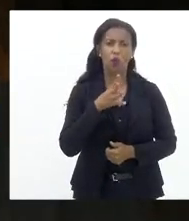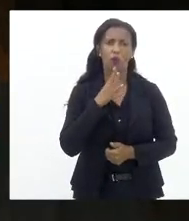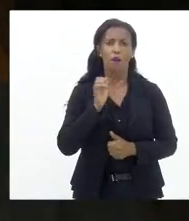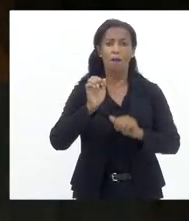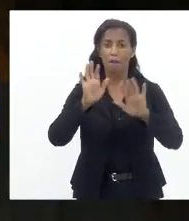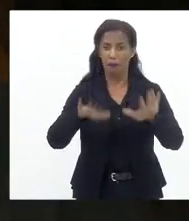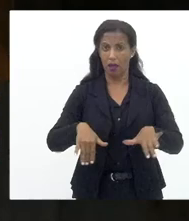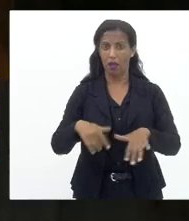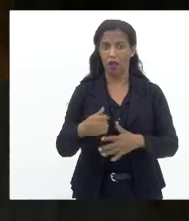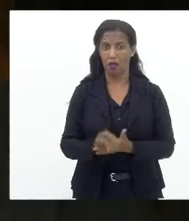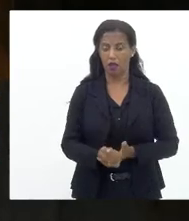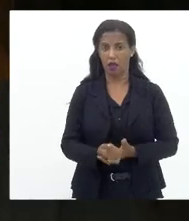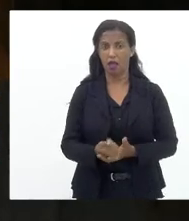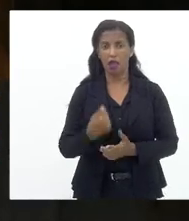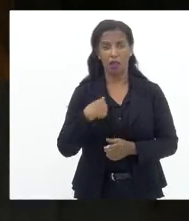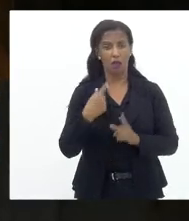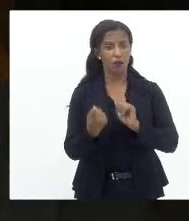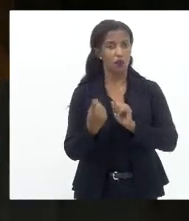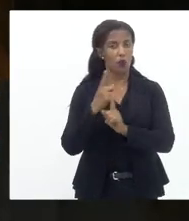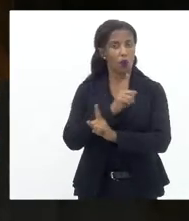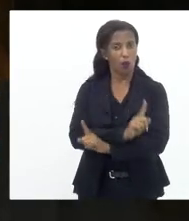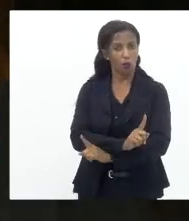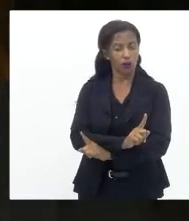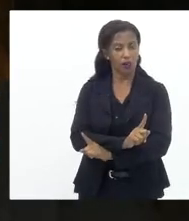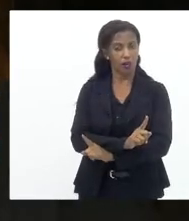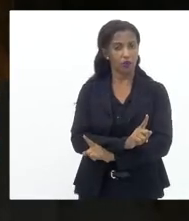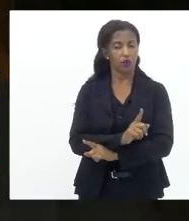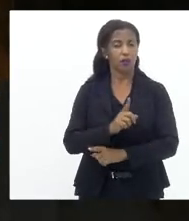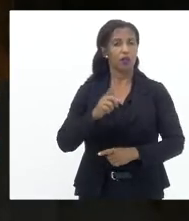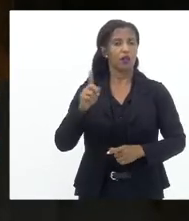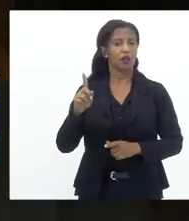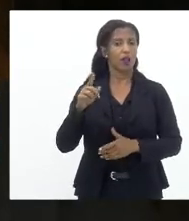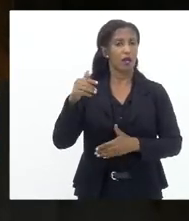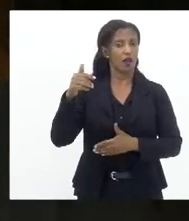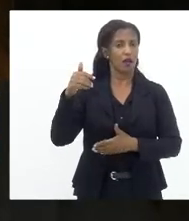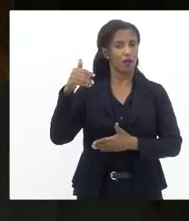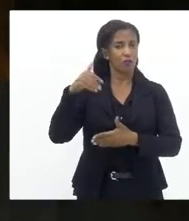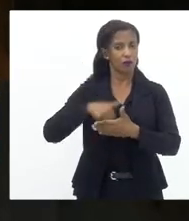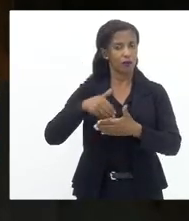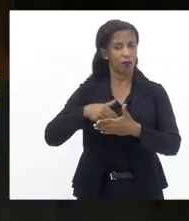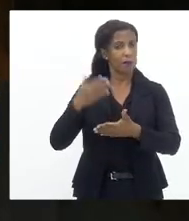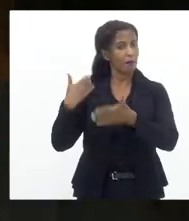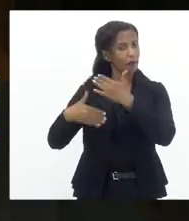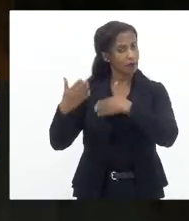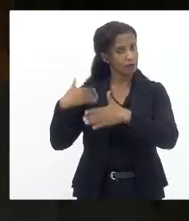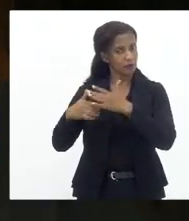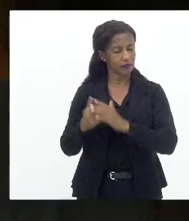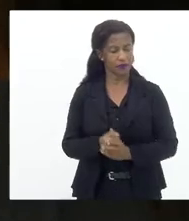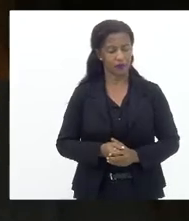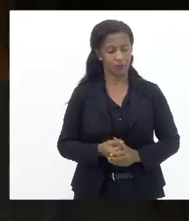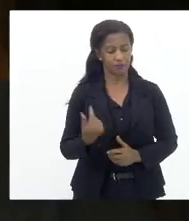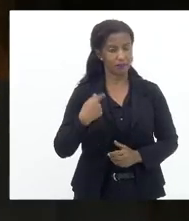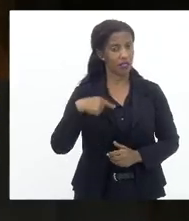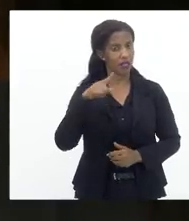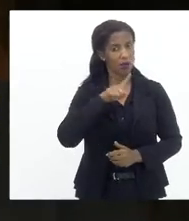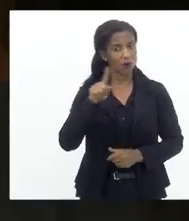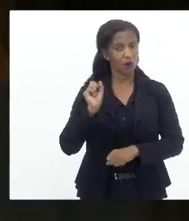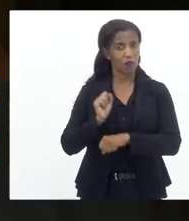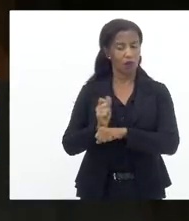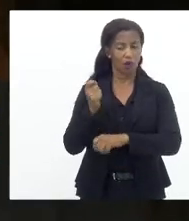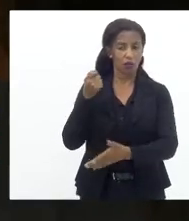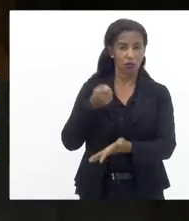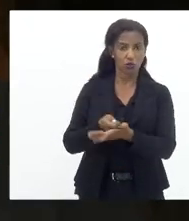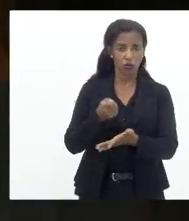fui parlamentar de oposição na legislatura passada e não hei-de deixar não entre deixar de cobrar